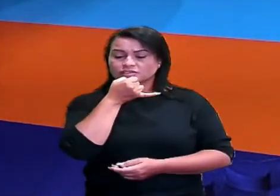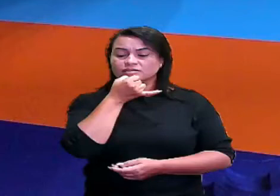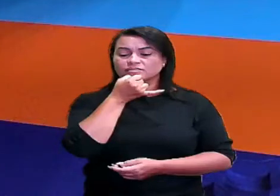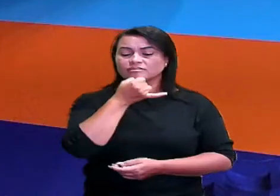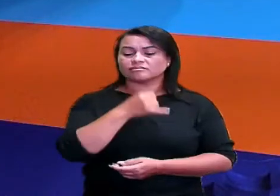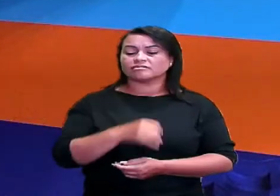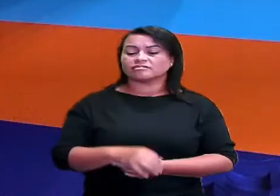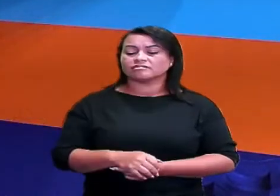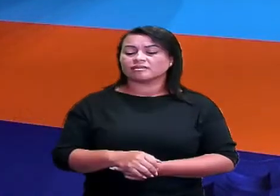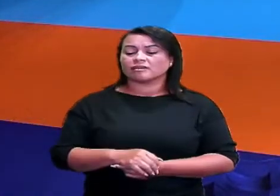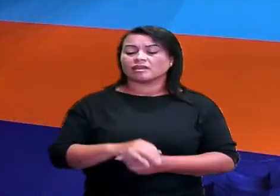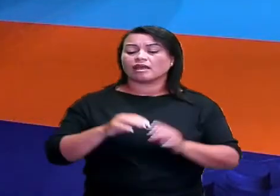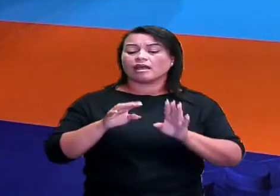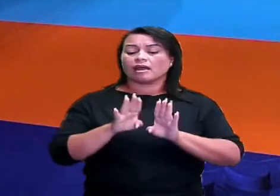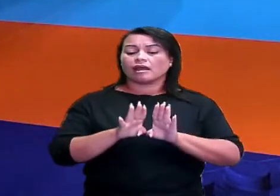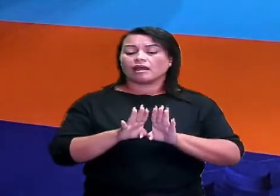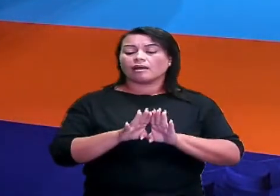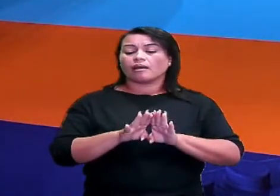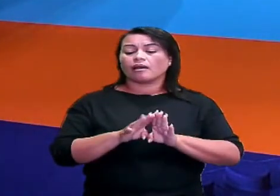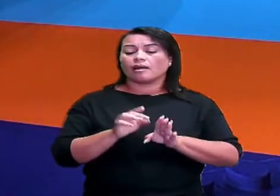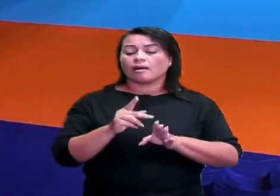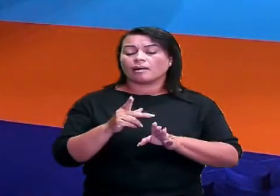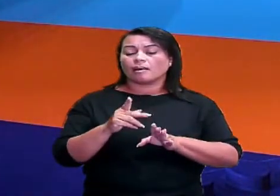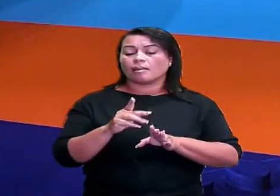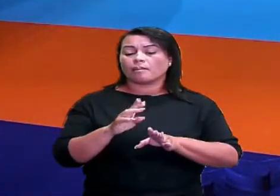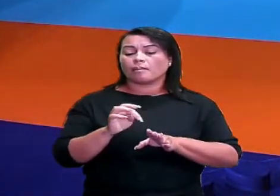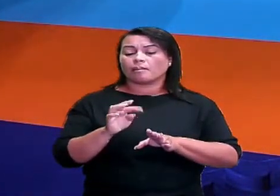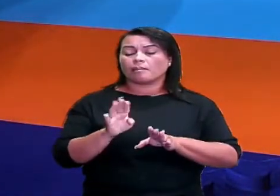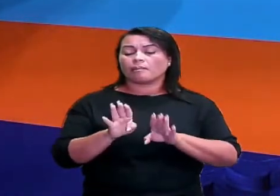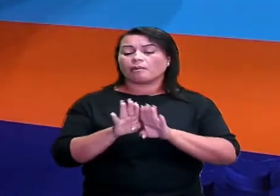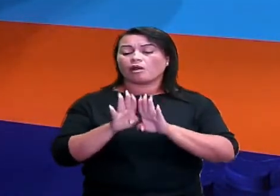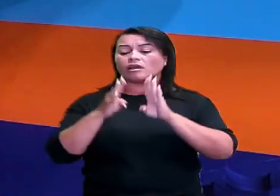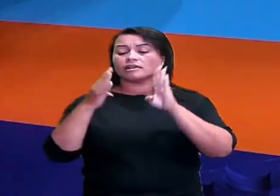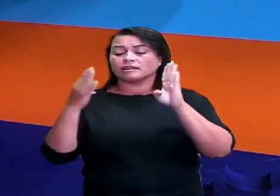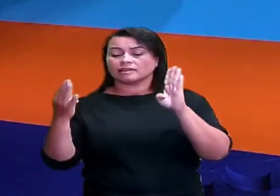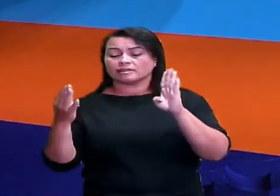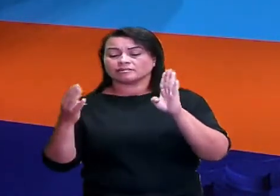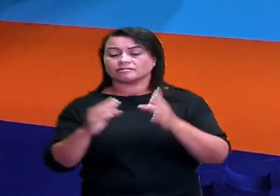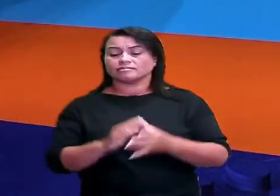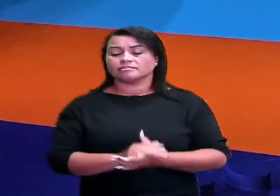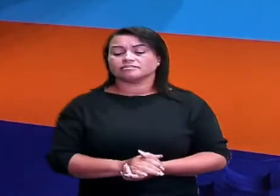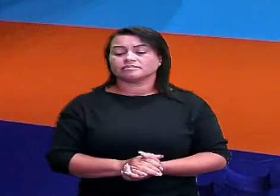tristes. Borda, borta, é porta.